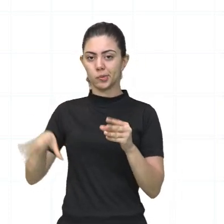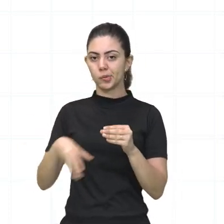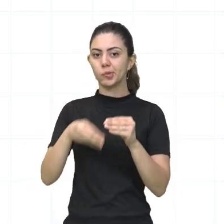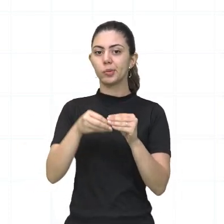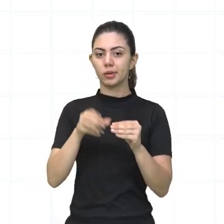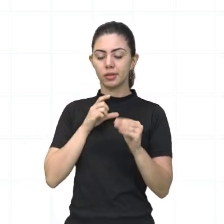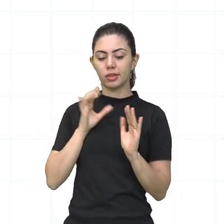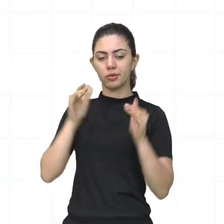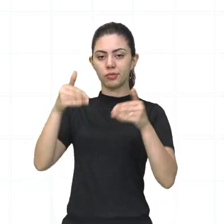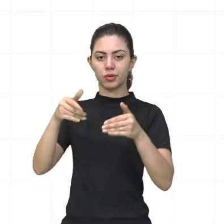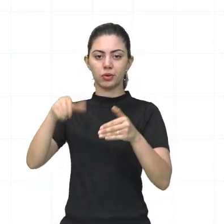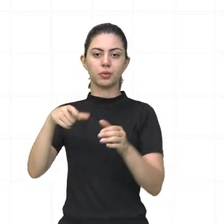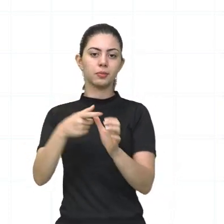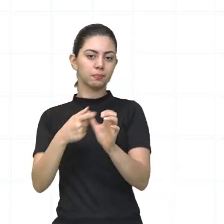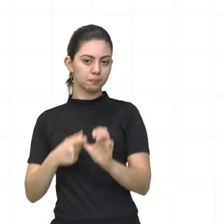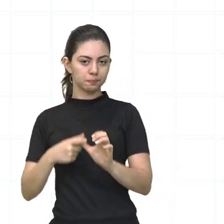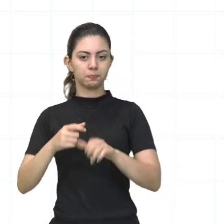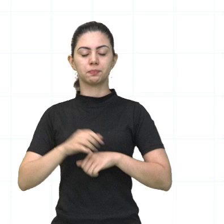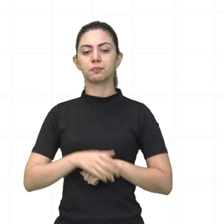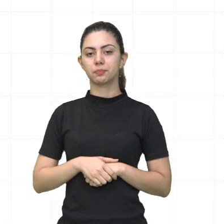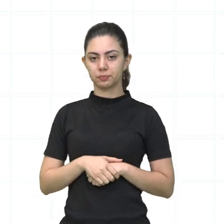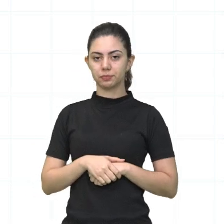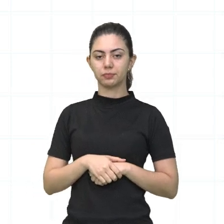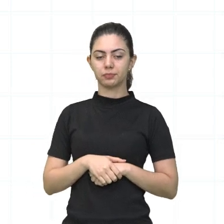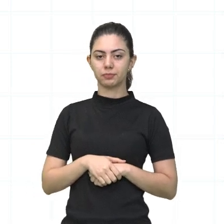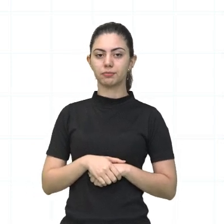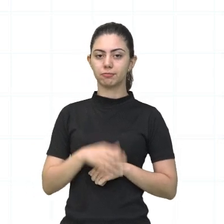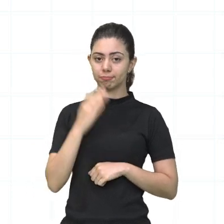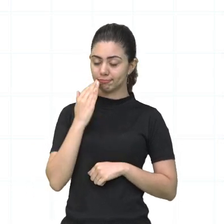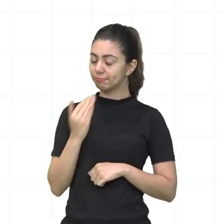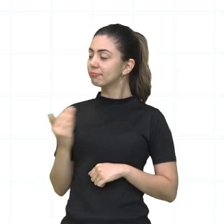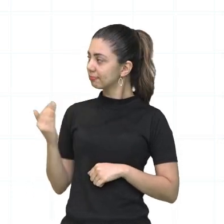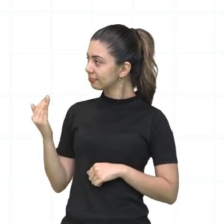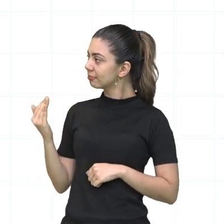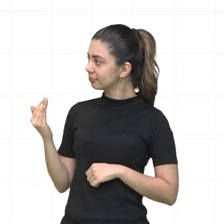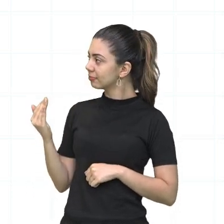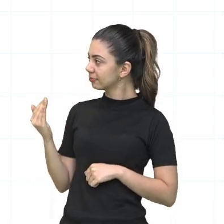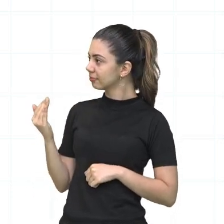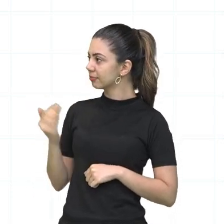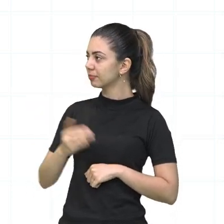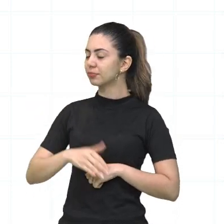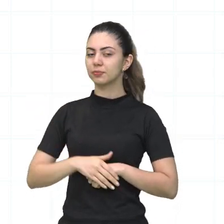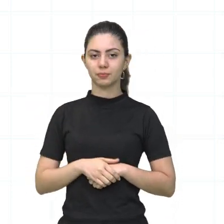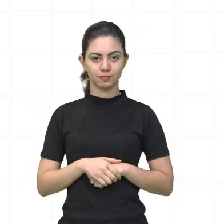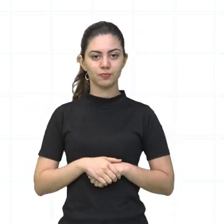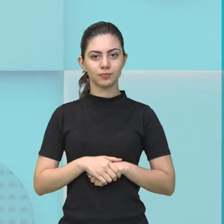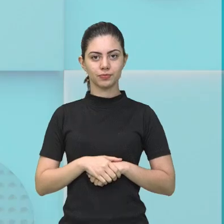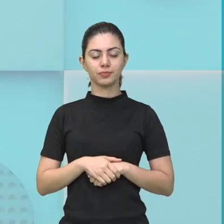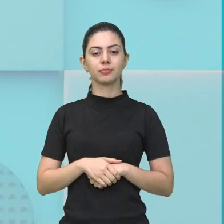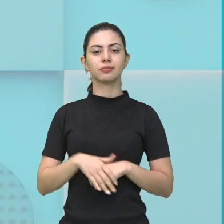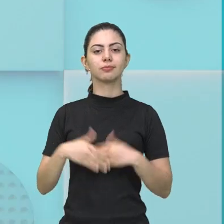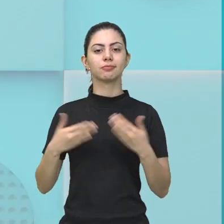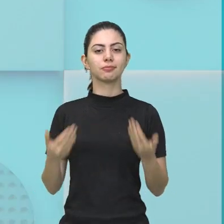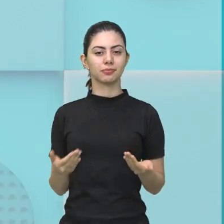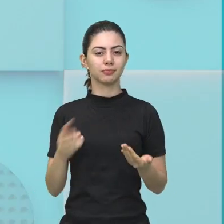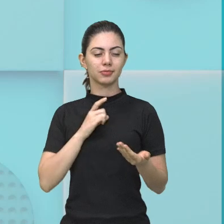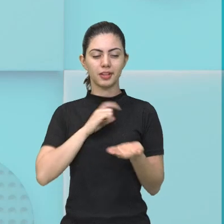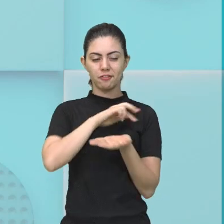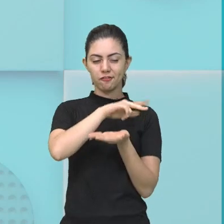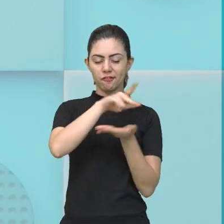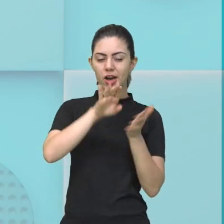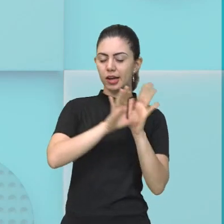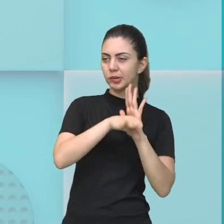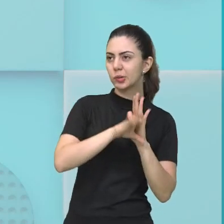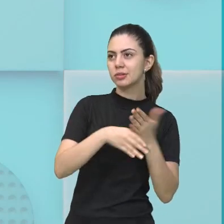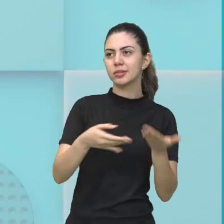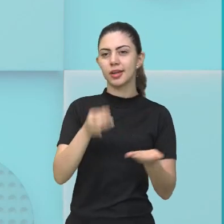morfossintaxe. E o nosso detalhamento é o período composto por subordinação. Então, a gente tem conceito, a